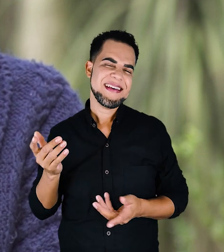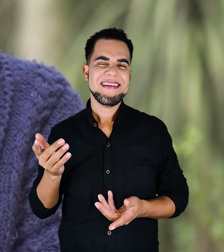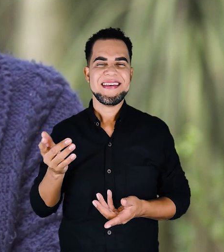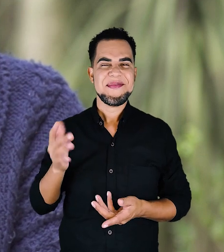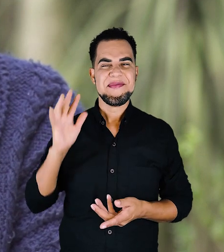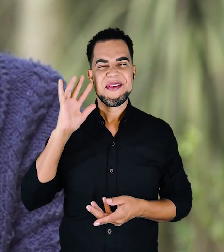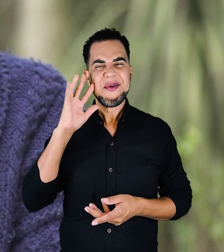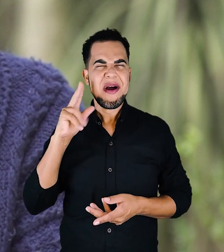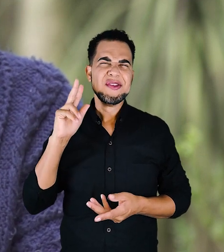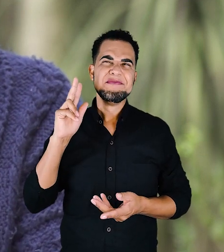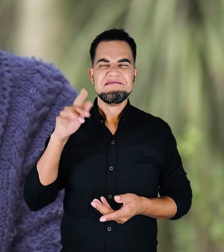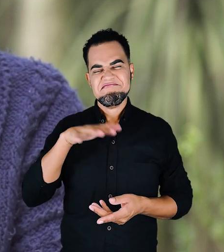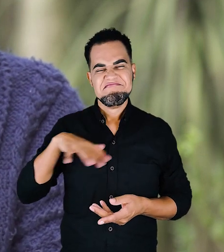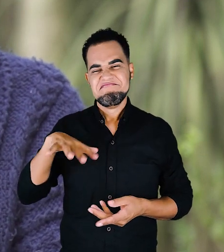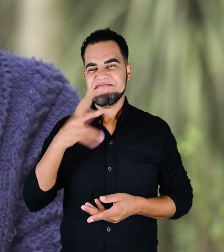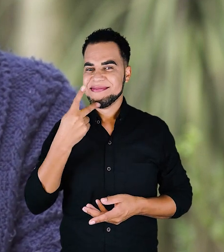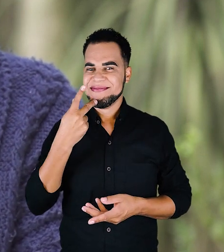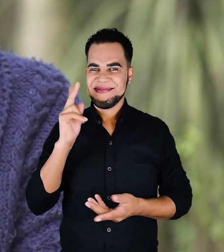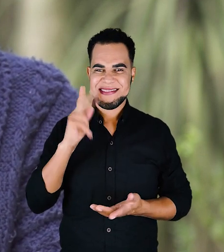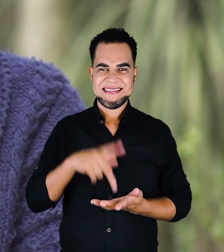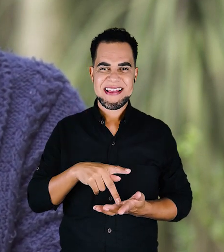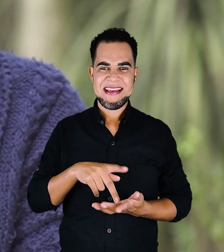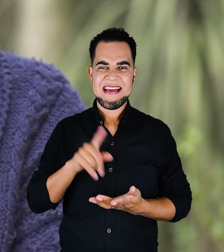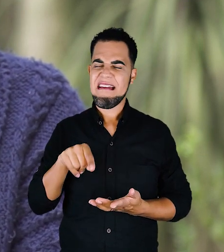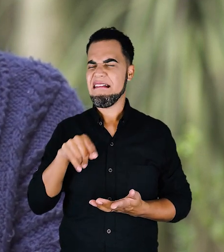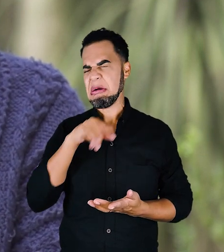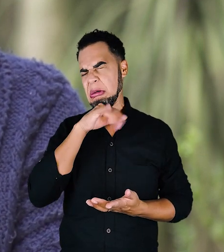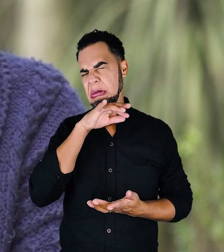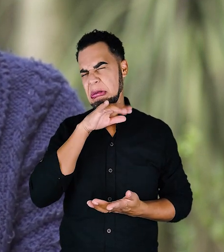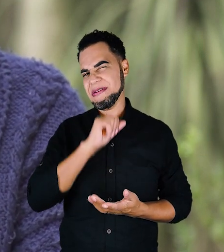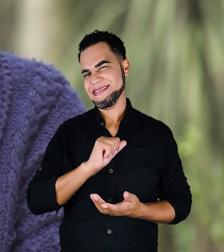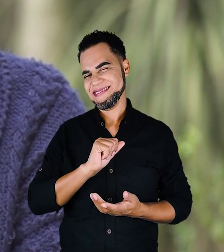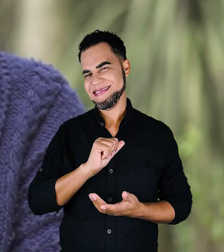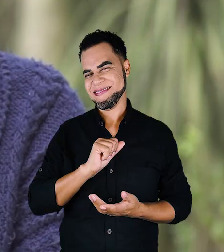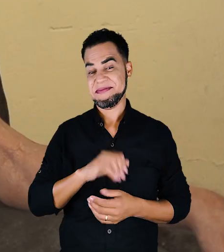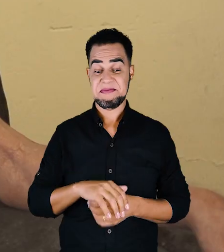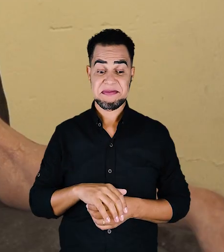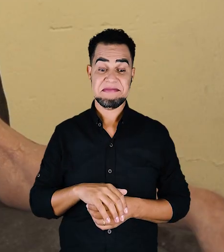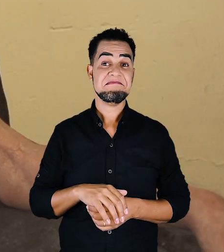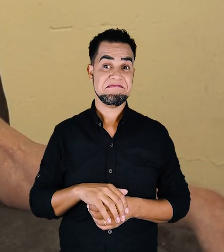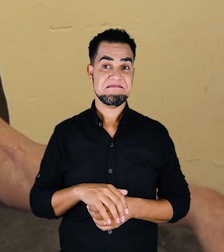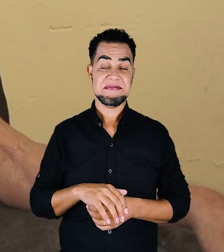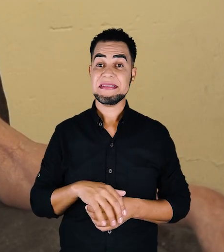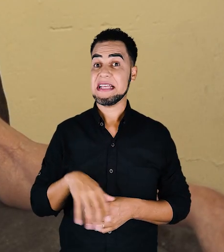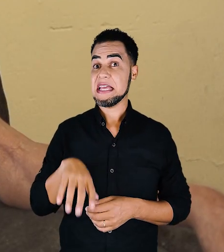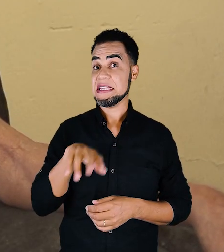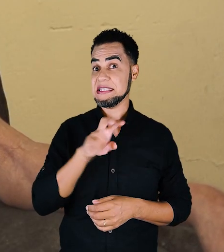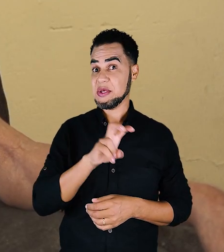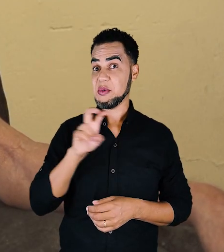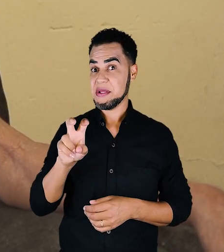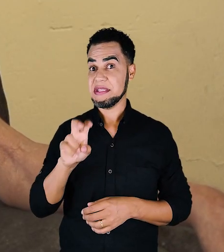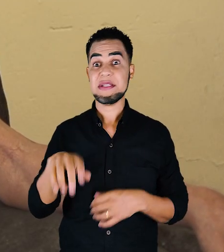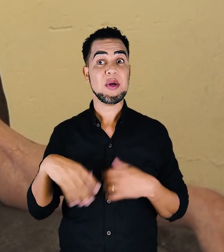mais privilegiada. Aqui, para falar a verdade, por exemplo, era muito ruim. Em